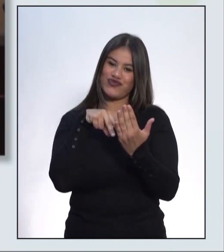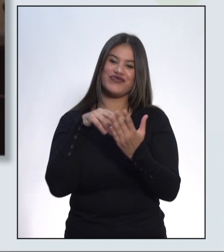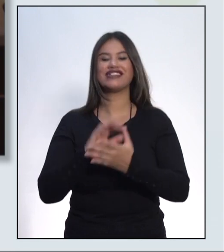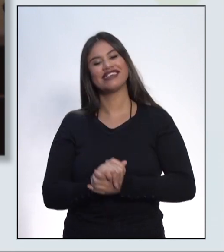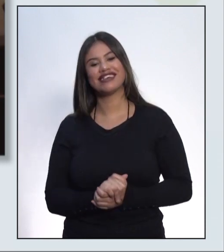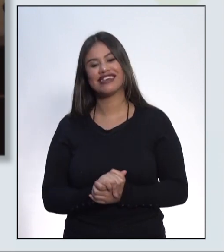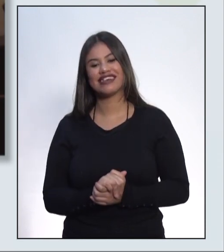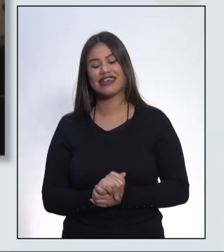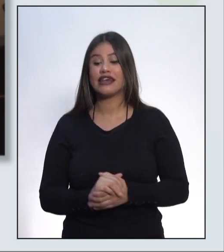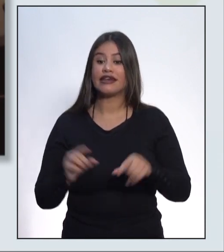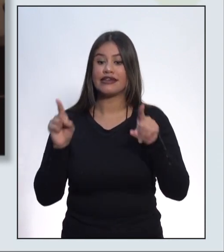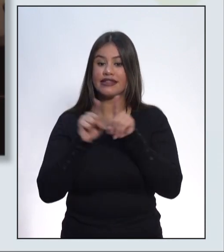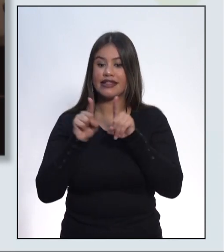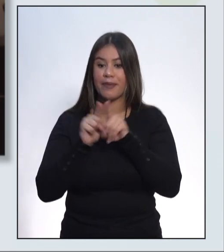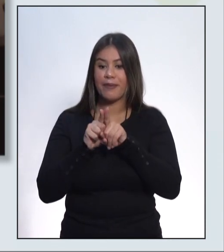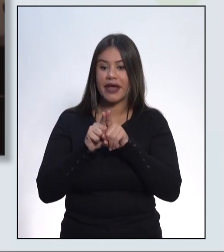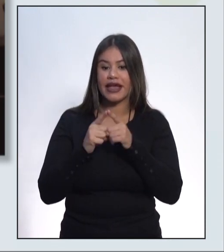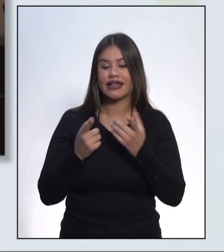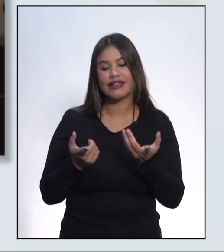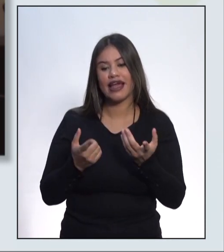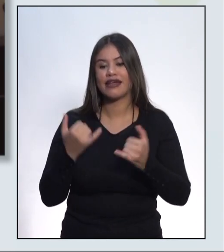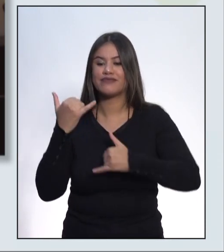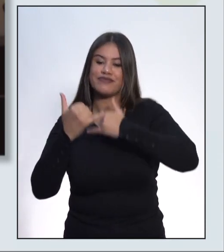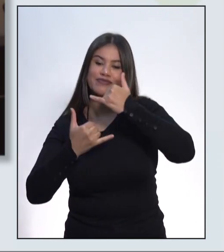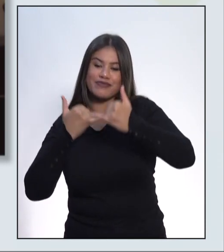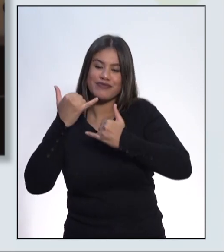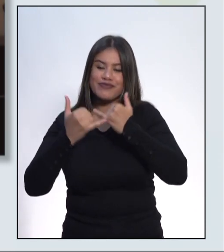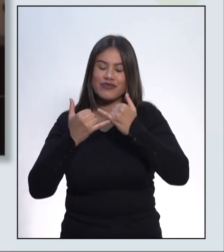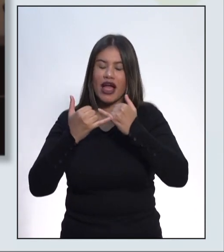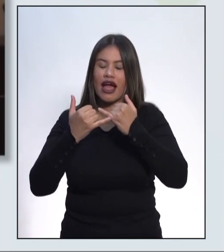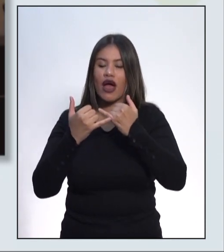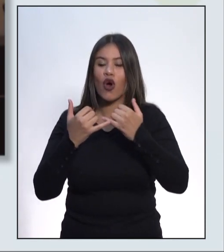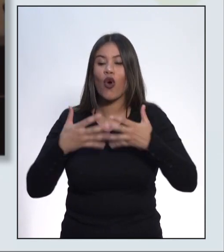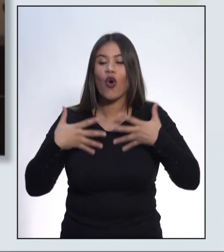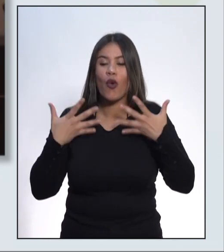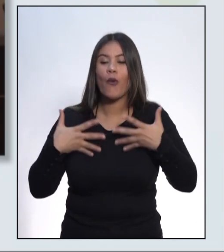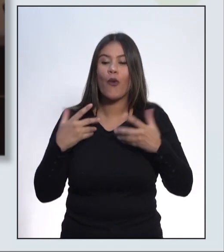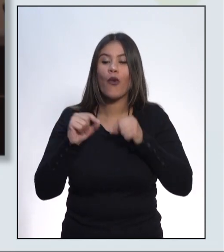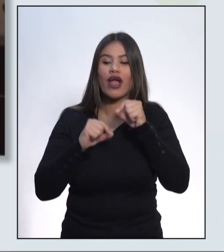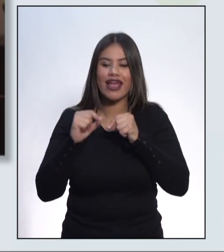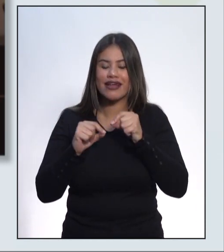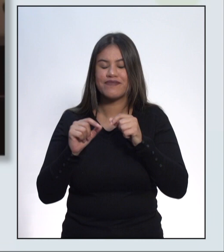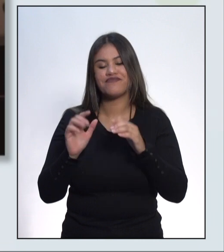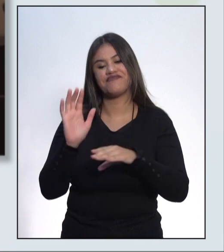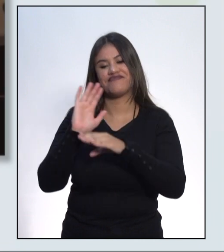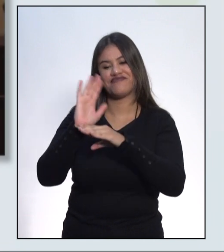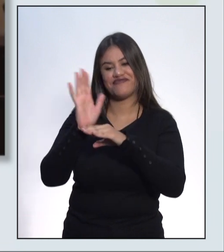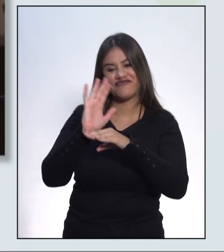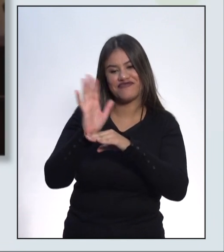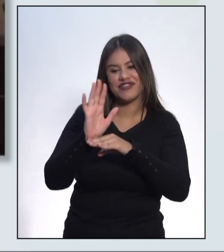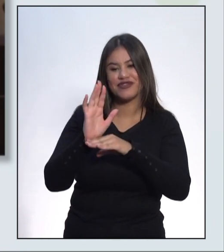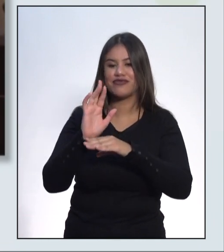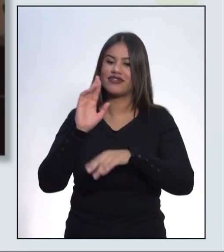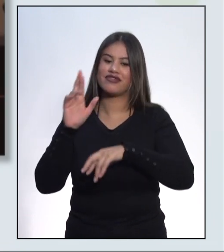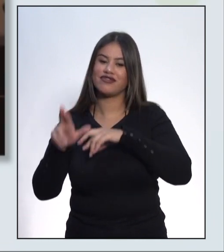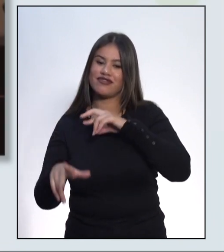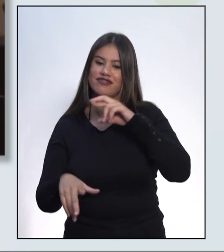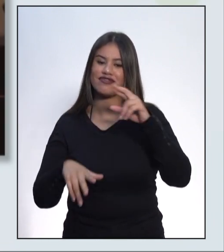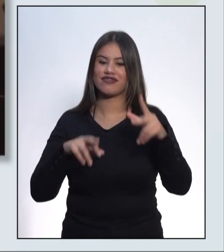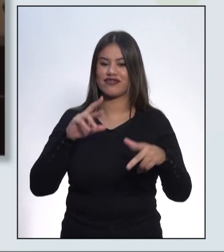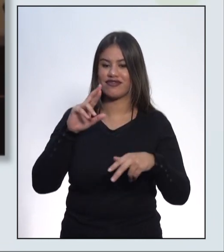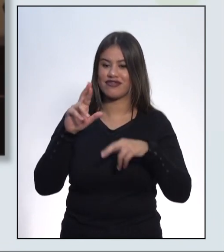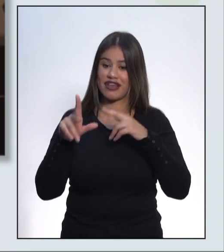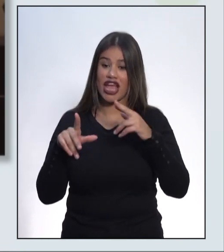Também tenho me divertido, encontrado novos filmes, novas formas de me divertir. Como eu amo sapos, eu coloquei